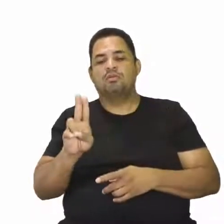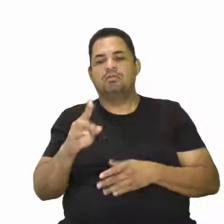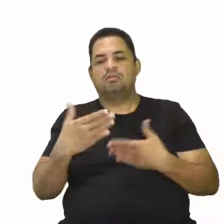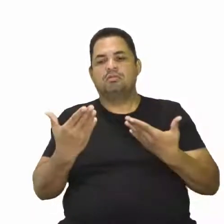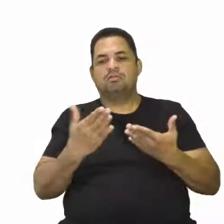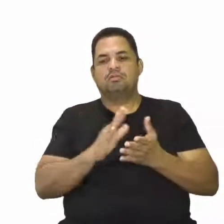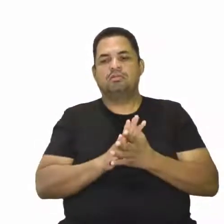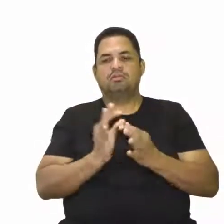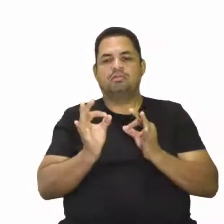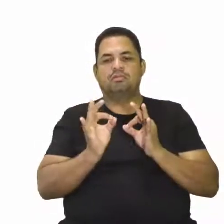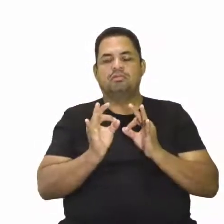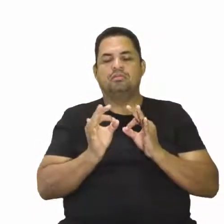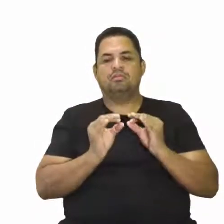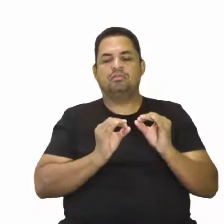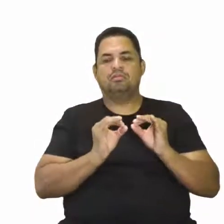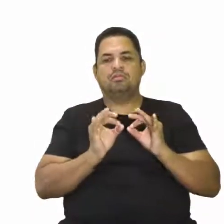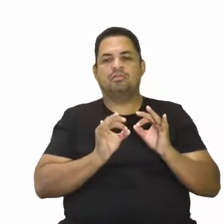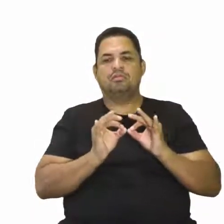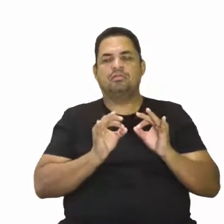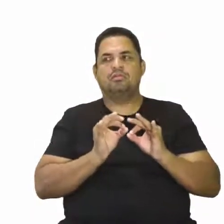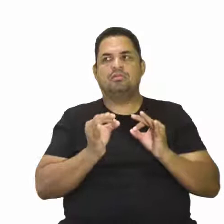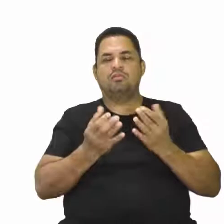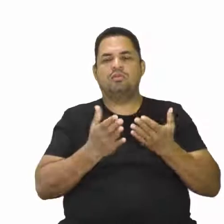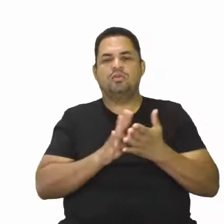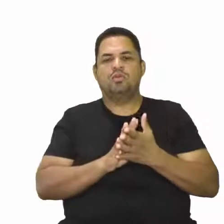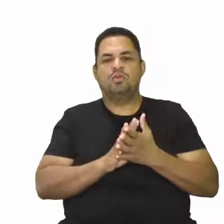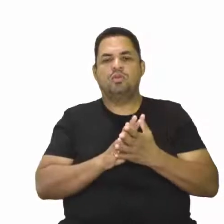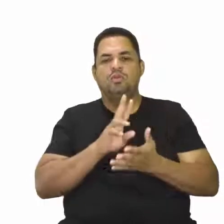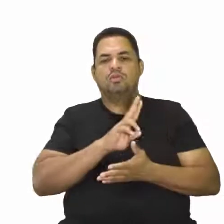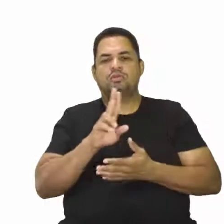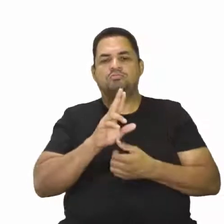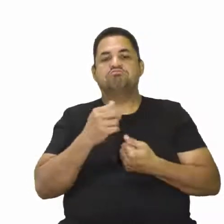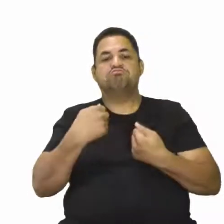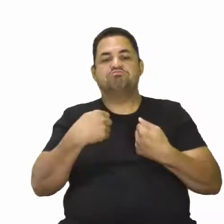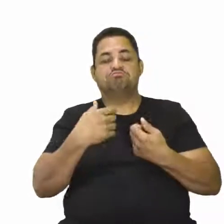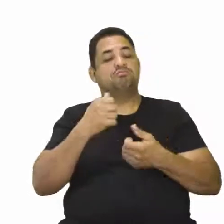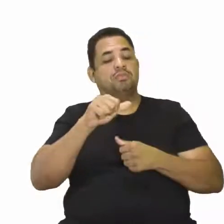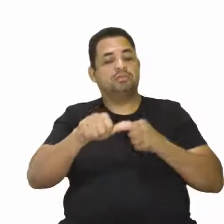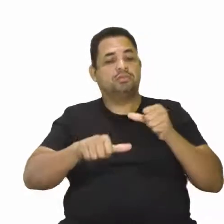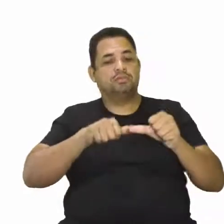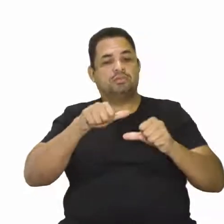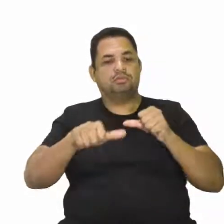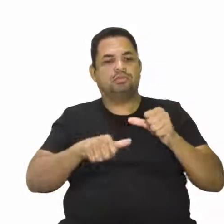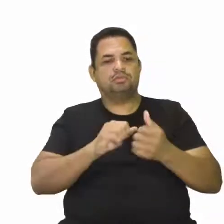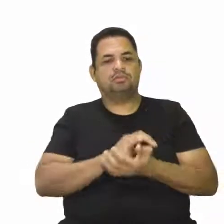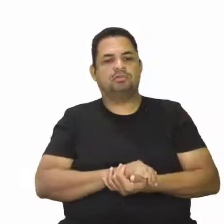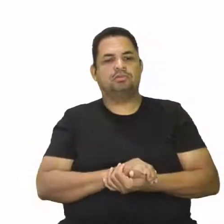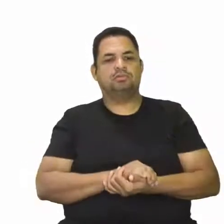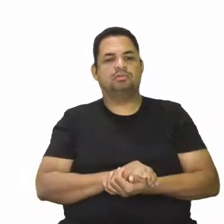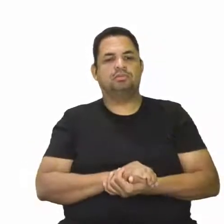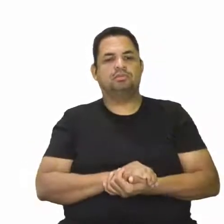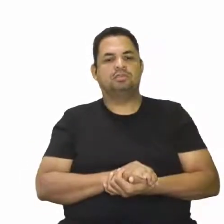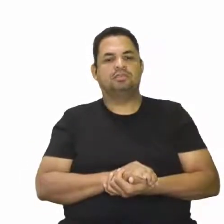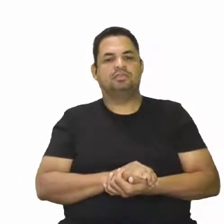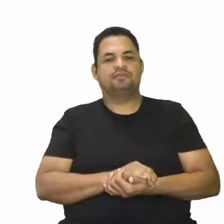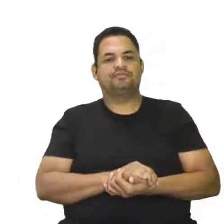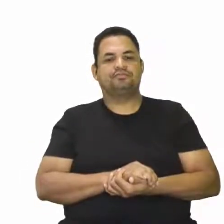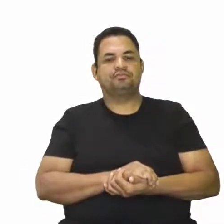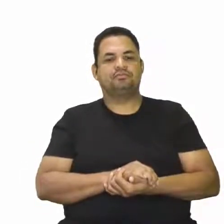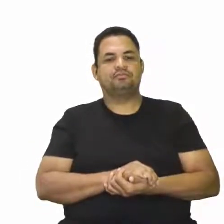e as formas nominais do verbo são modificadoras. Los chicos